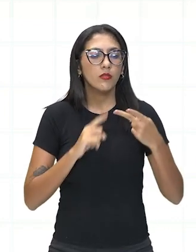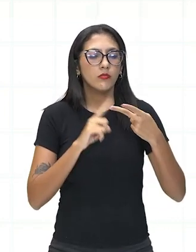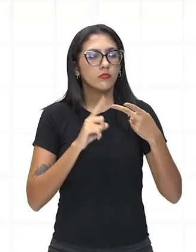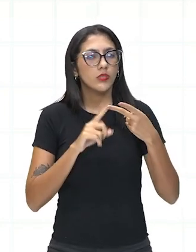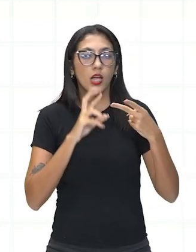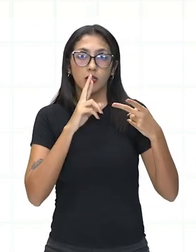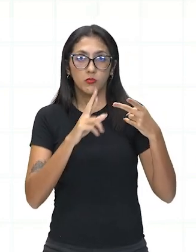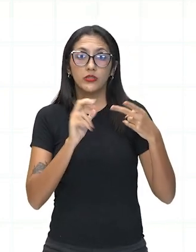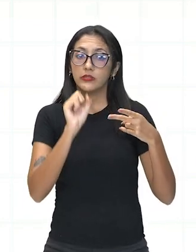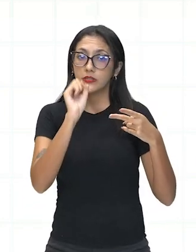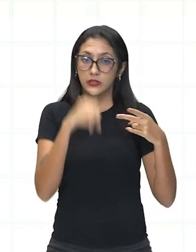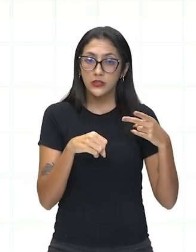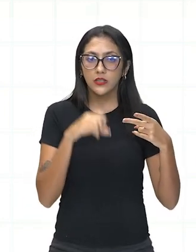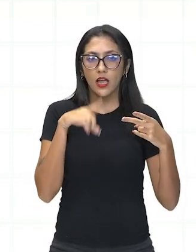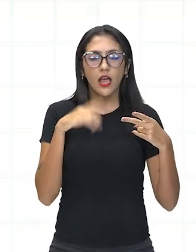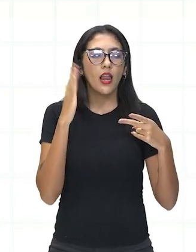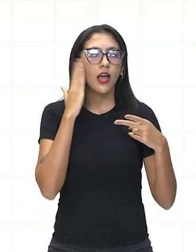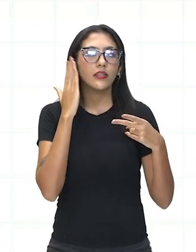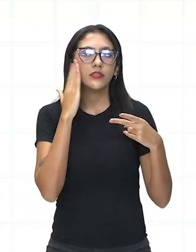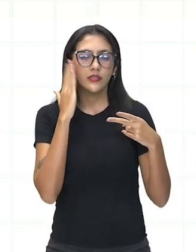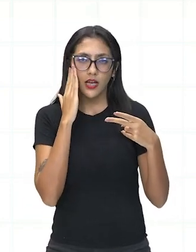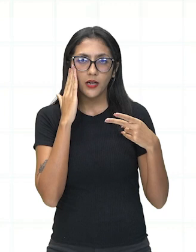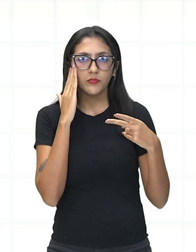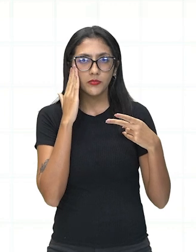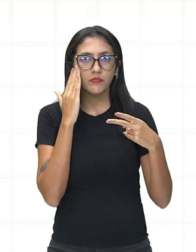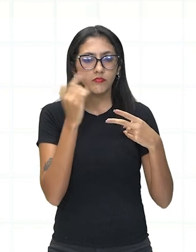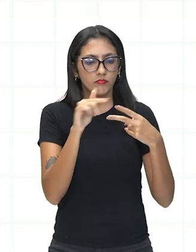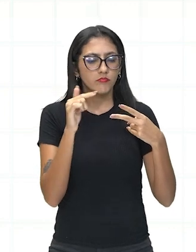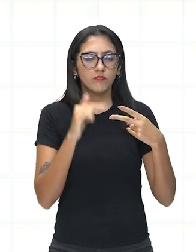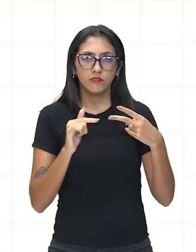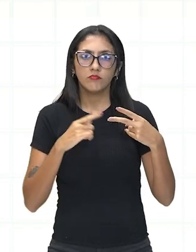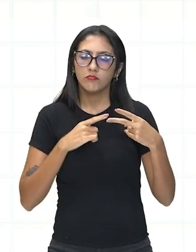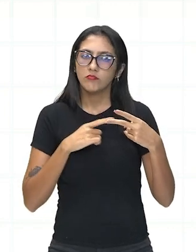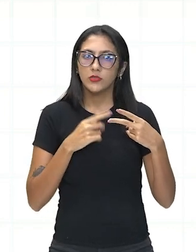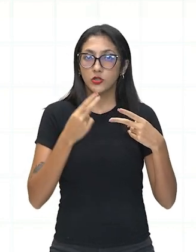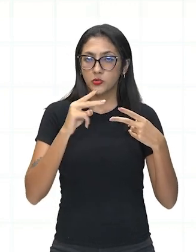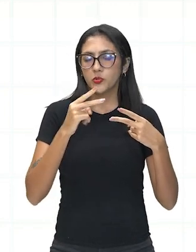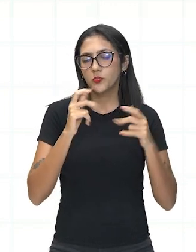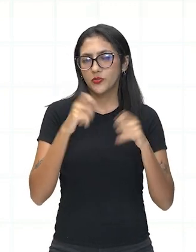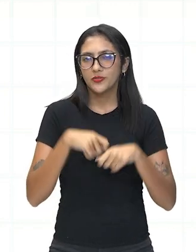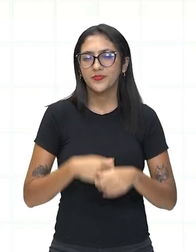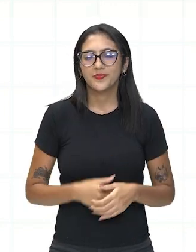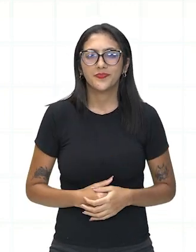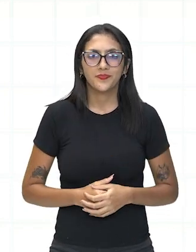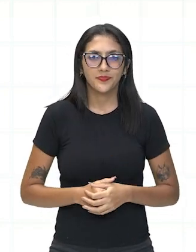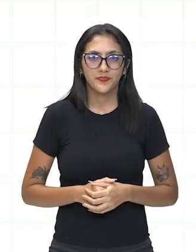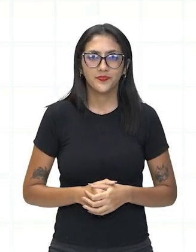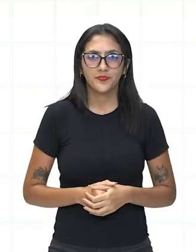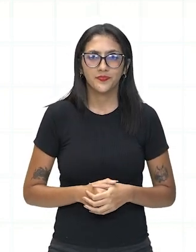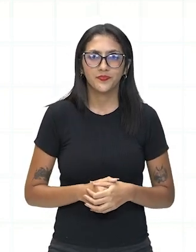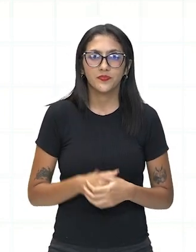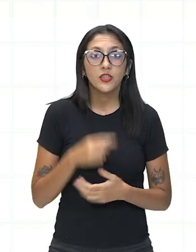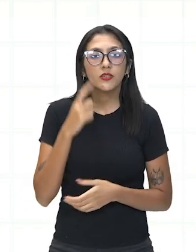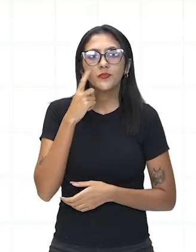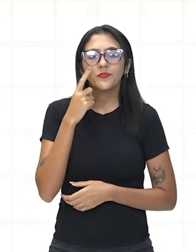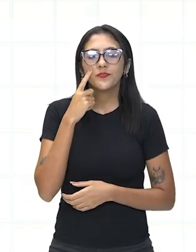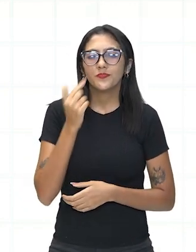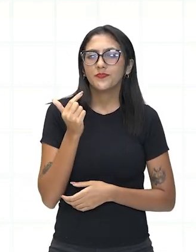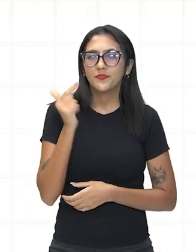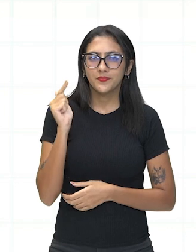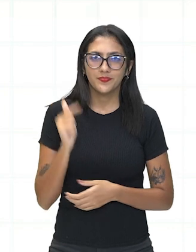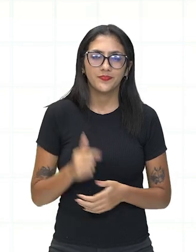yes, she can cook. Sim, ela sabe, ela consegue cozinhar, right? Vamos ver mais um para a gente exercitar.